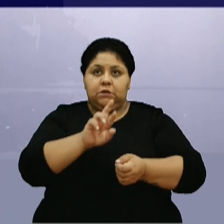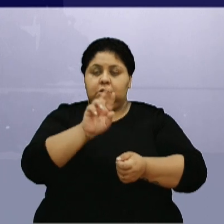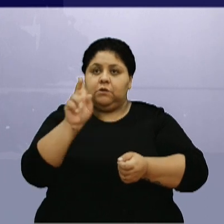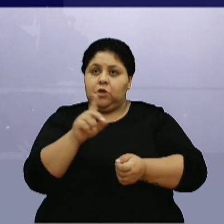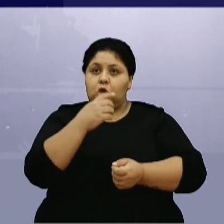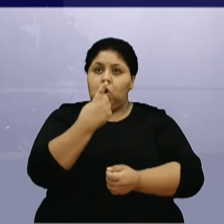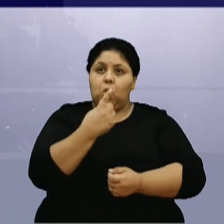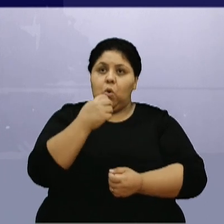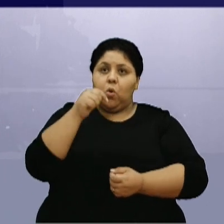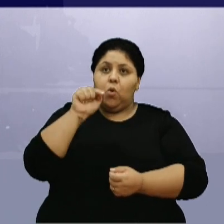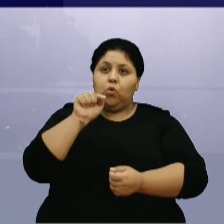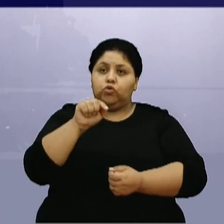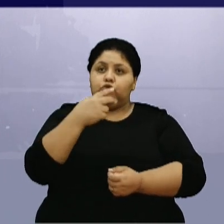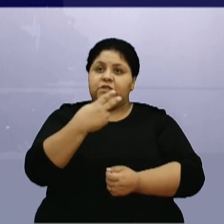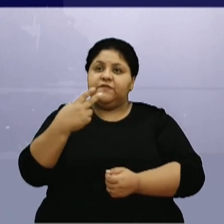1.227 bi.